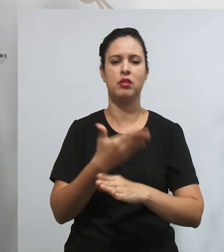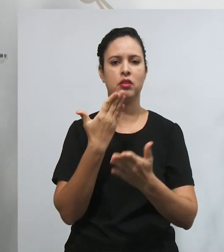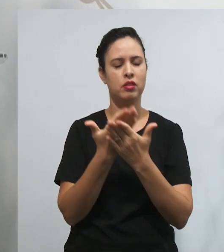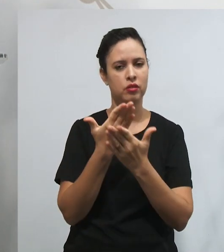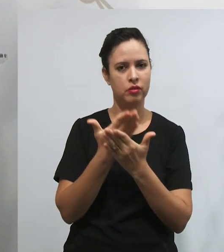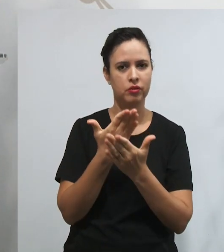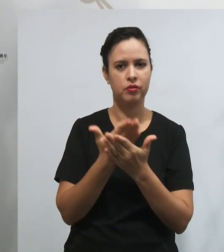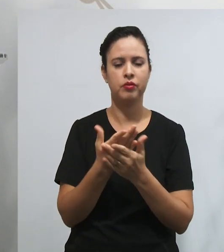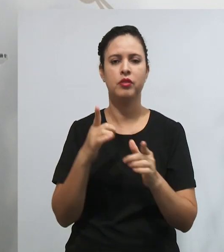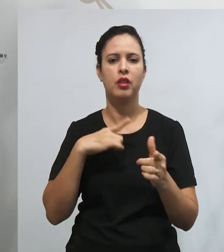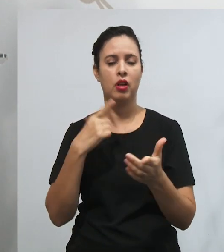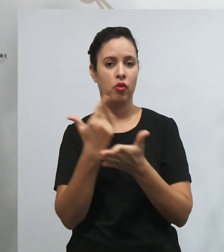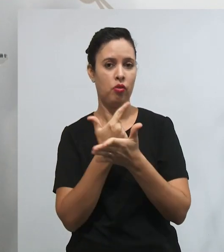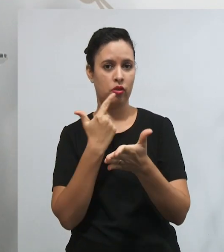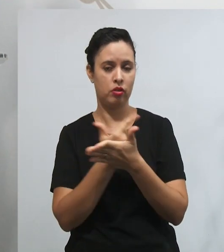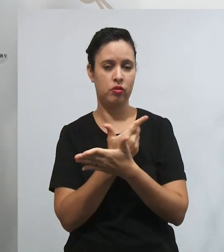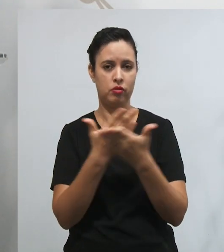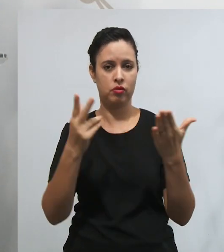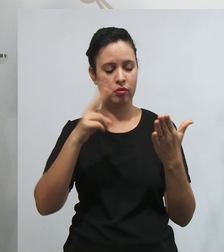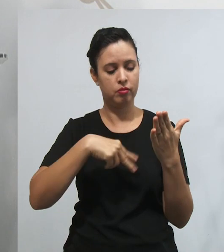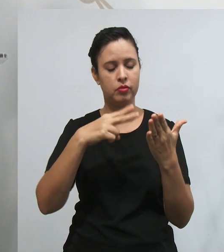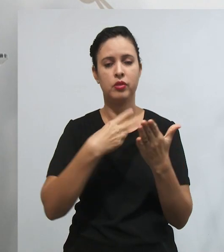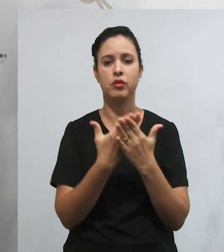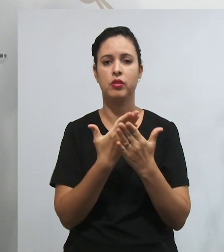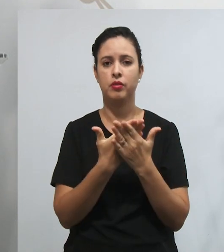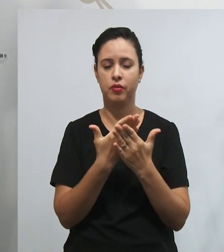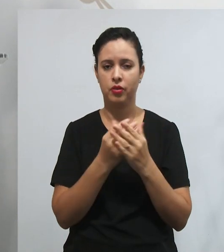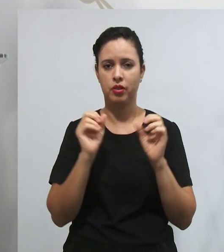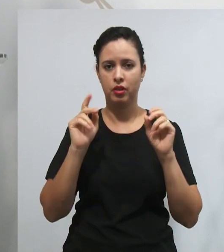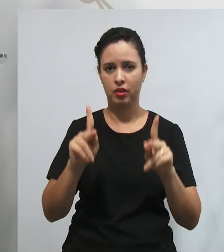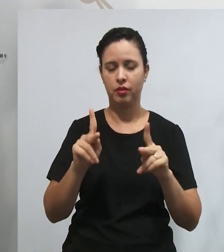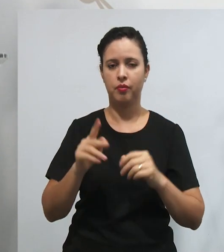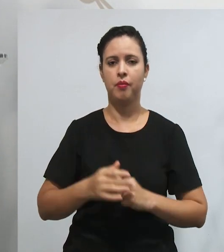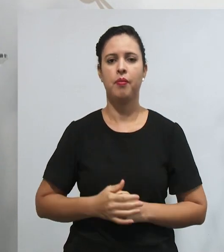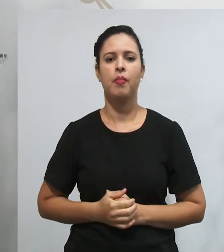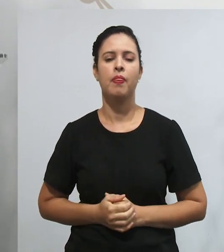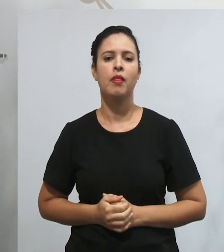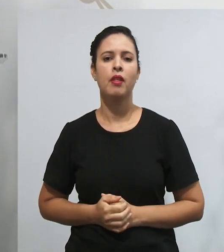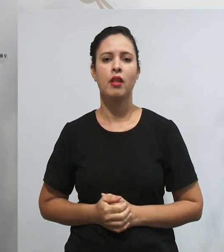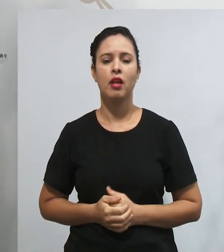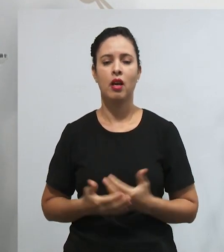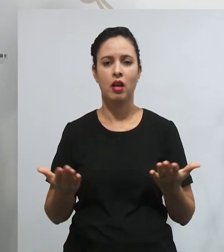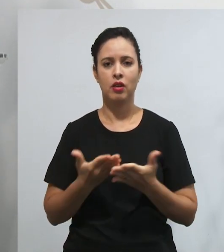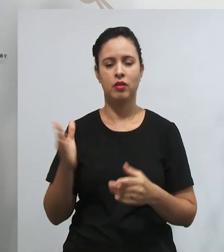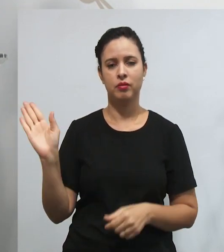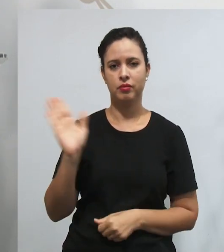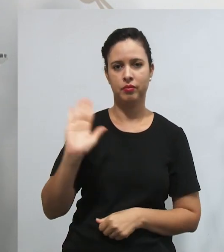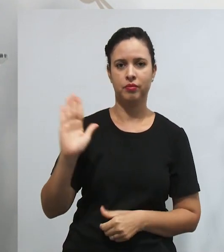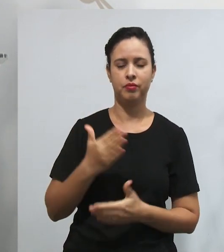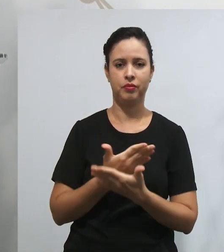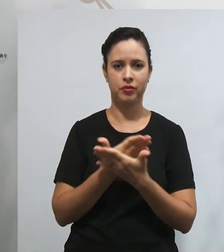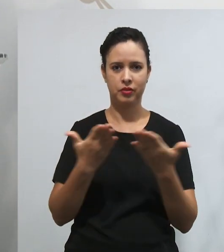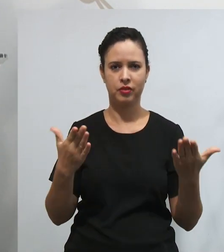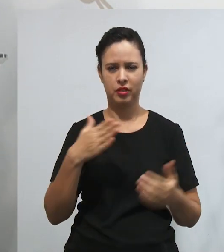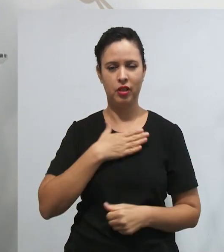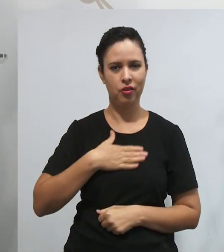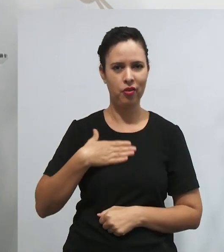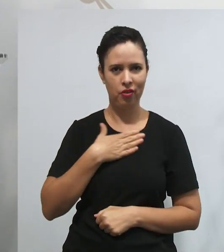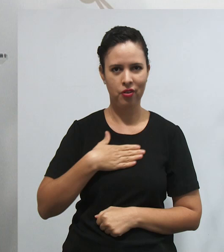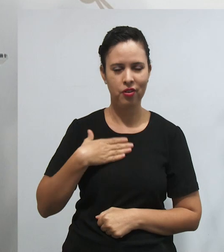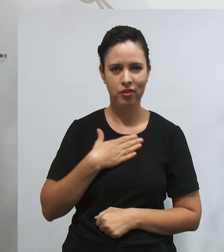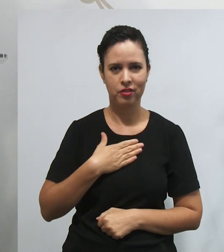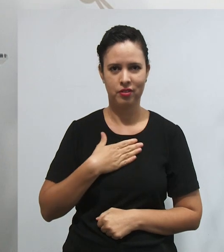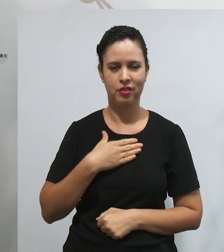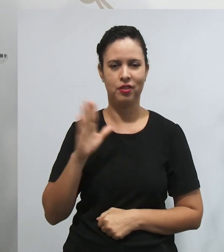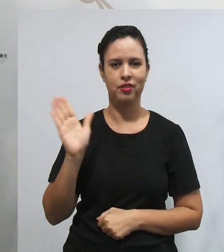a indicação dos livros para vocês acessarem também, tá bom? E aí eu me despeço aqui de vocês, espero que vocês tenham gostado e eu